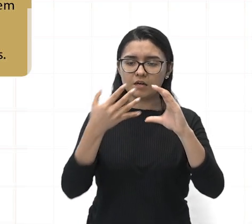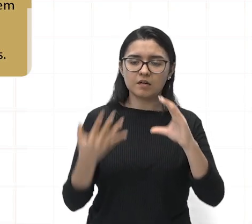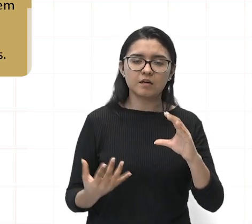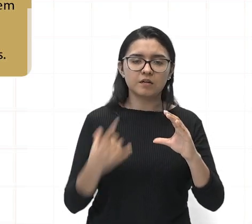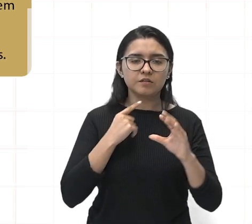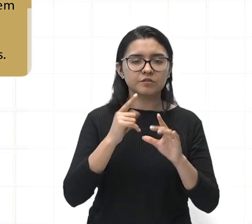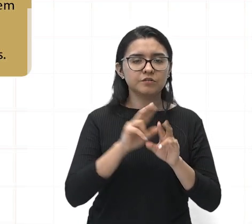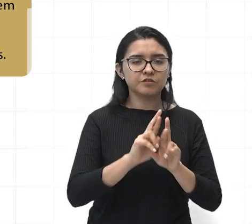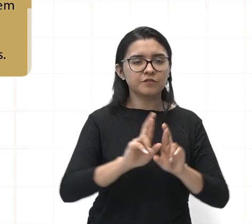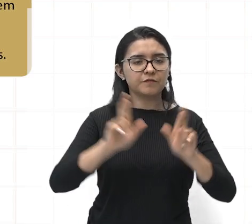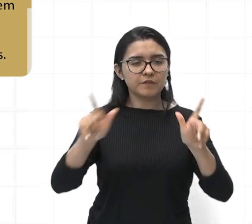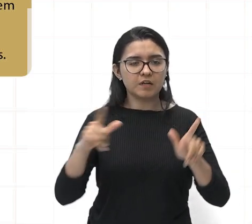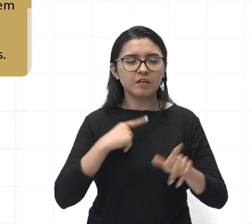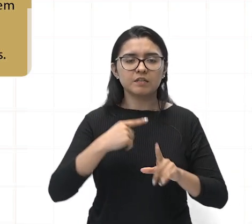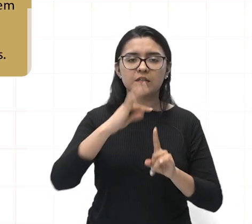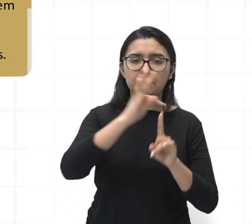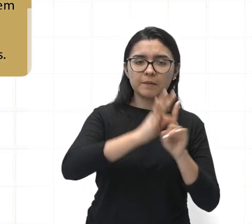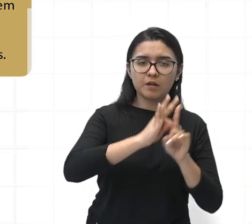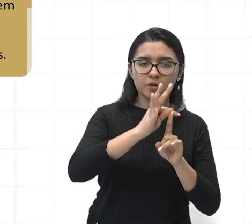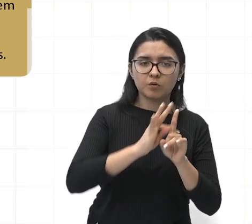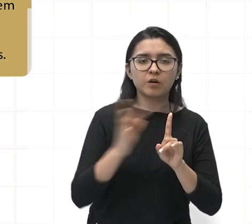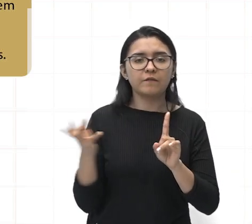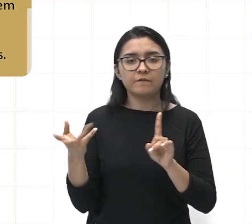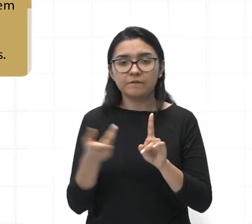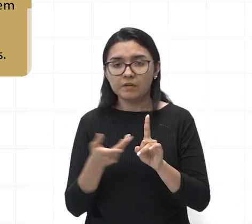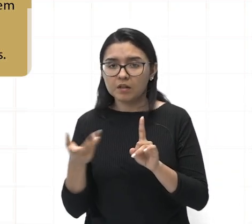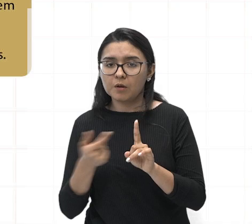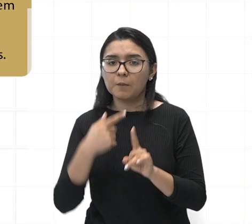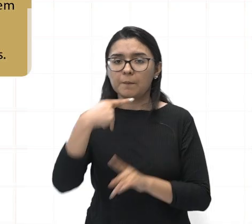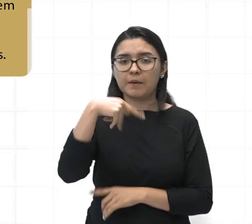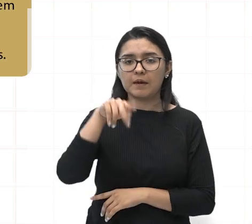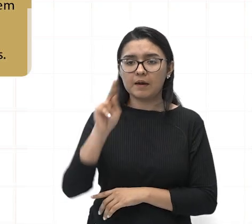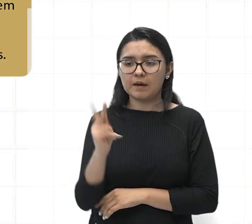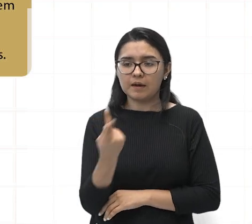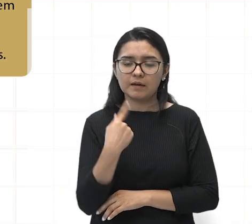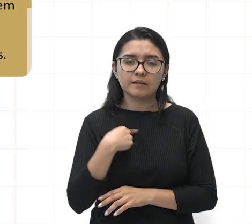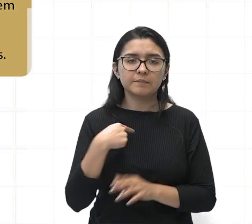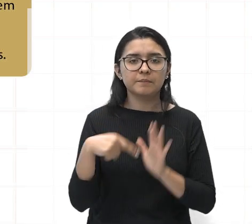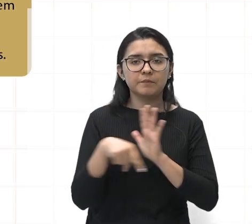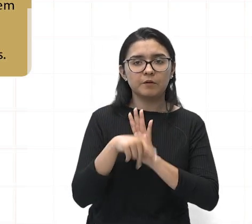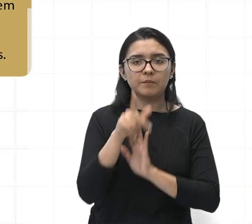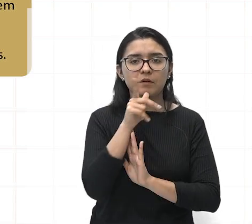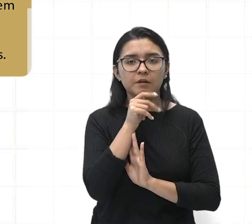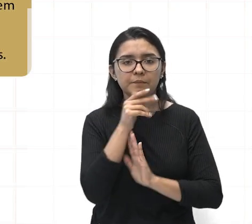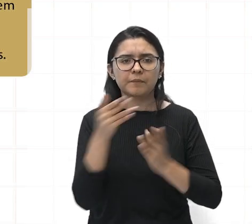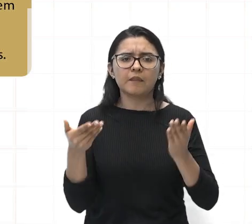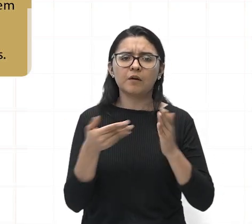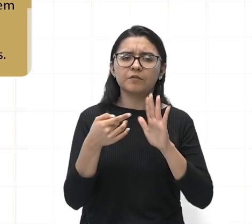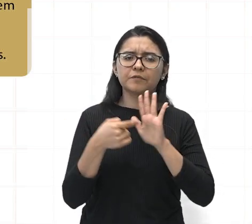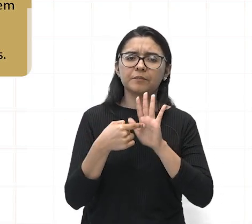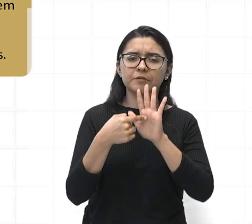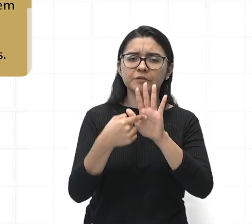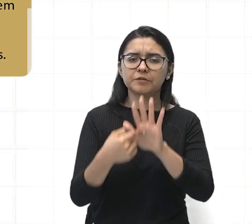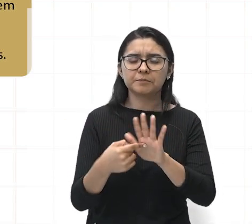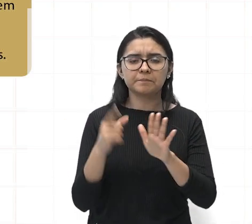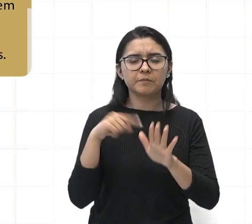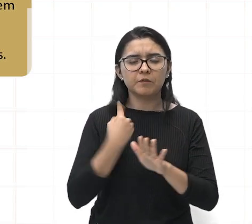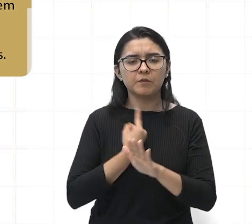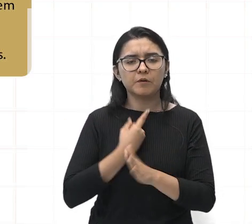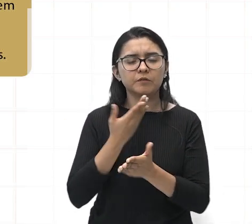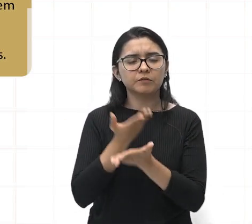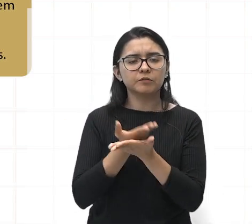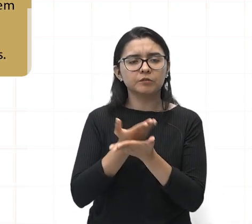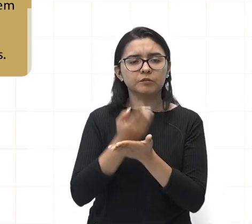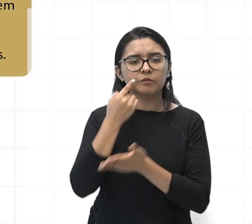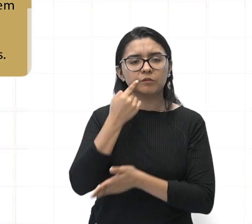relação à temperatura, à velocidade, ao pH das águas. E aí a gente traz explorando esse